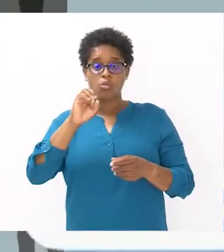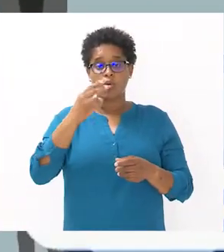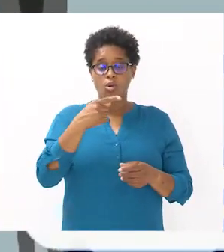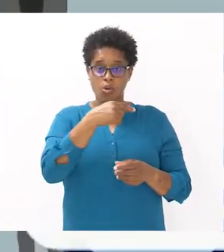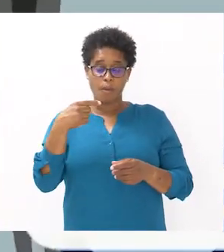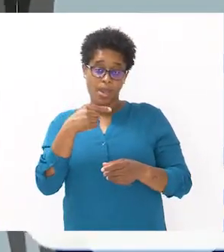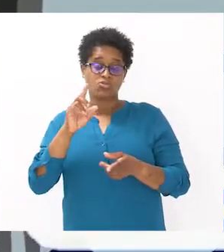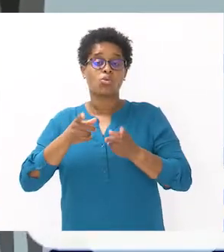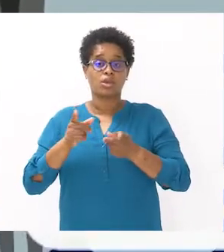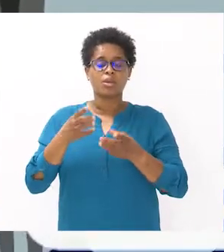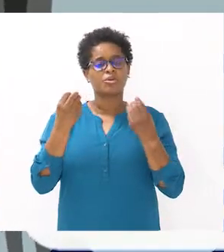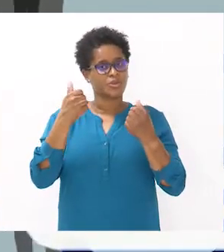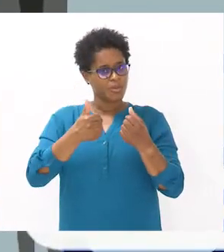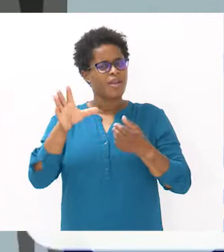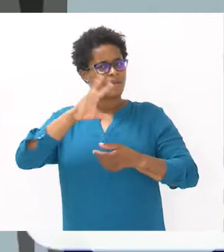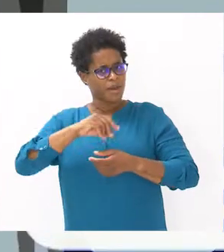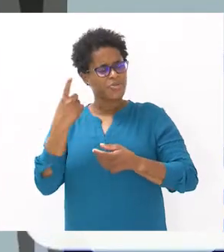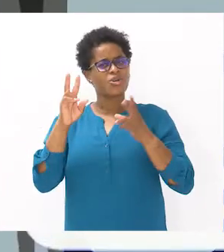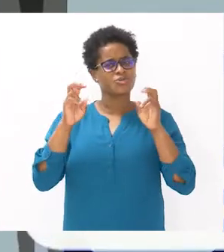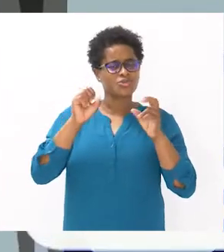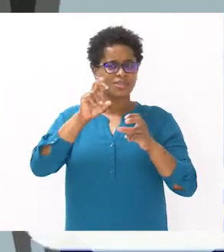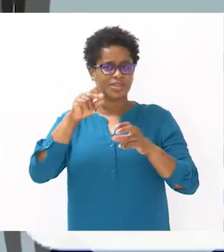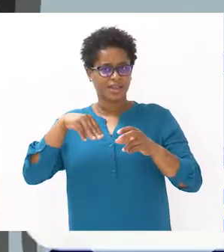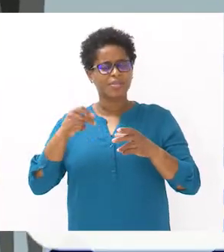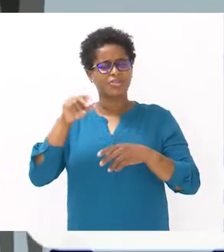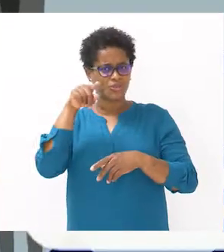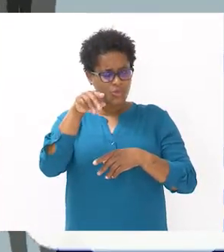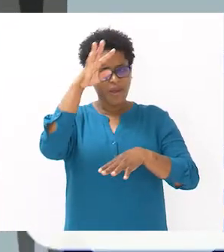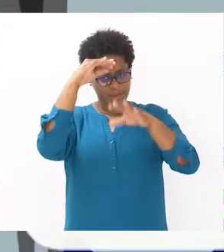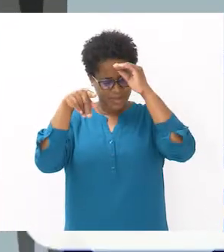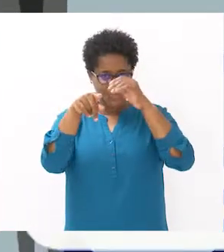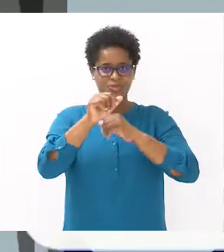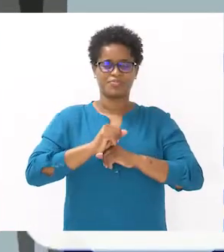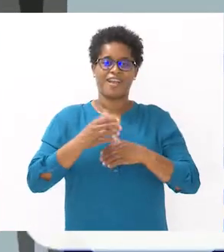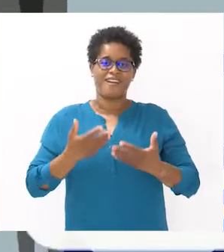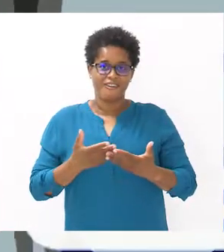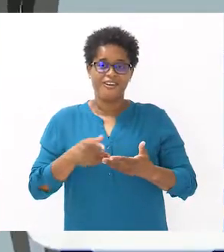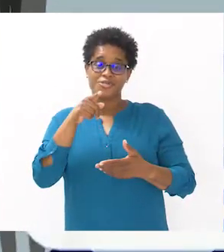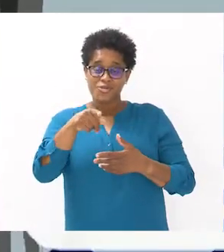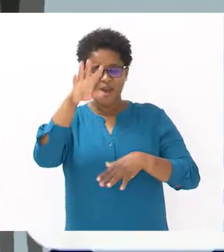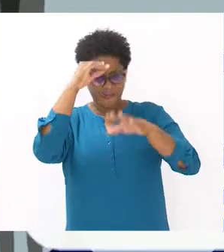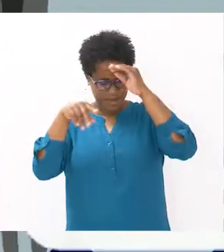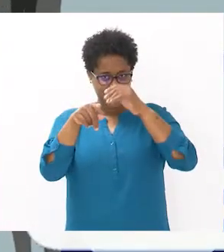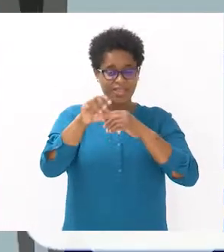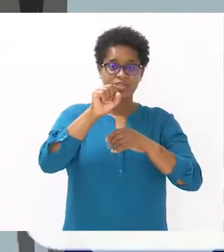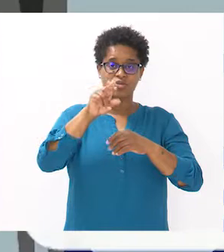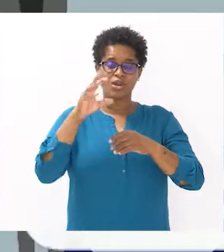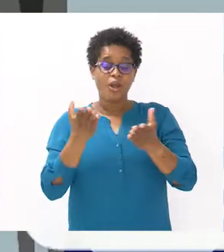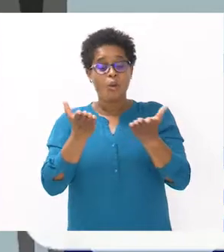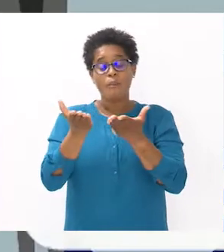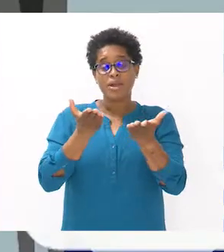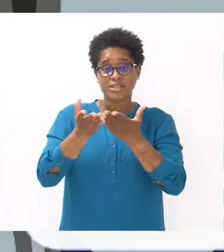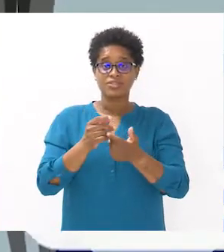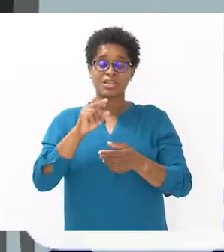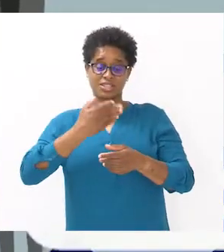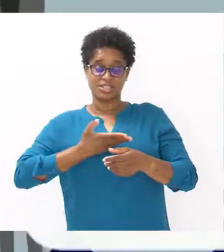Muito bem! Mais um assunto de gramática que aprendeste. Desta vez, aprendeste o grau comparativo